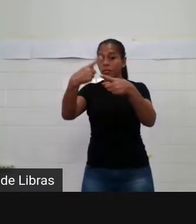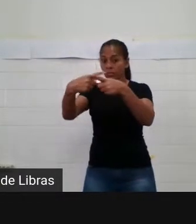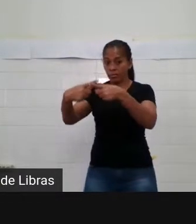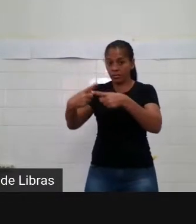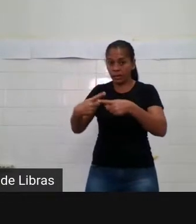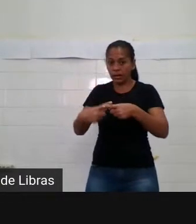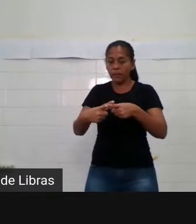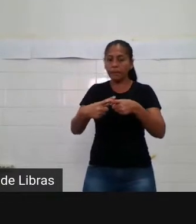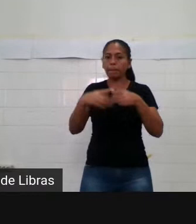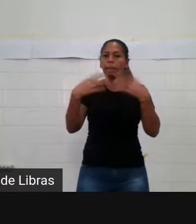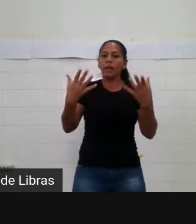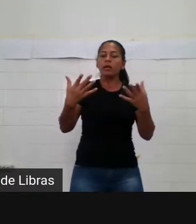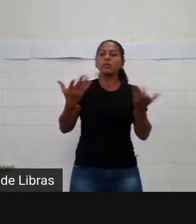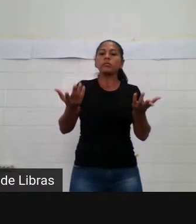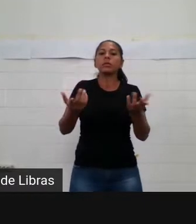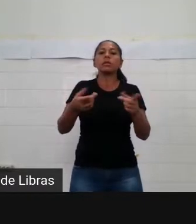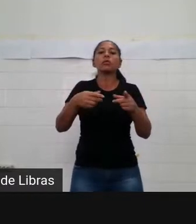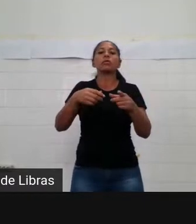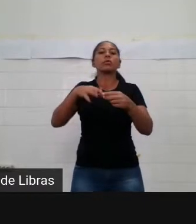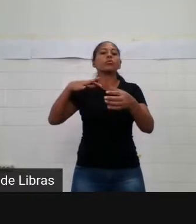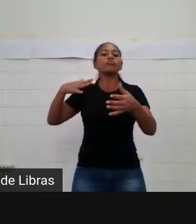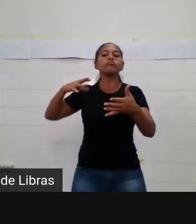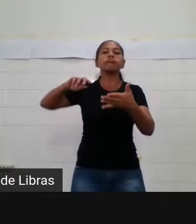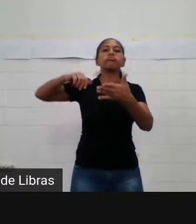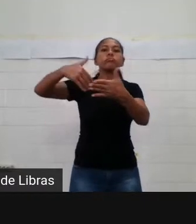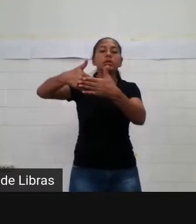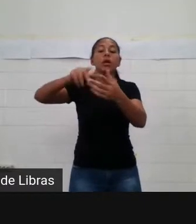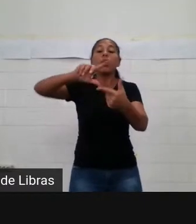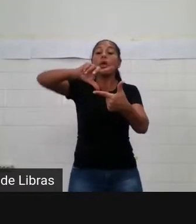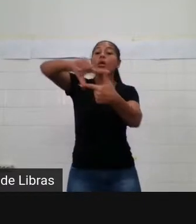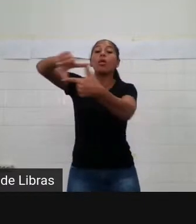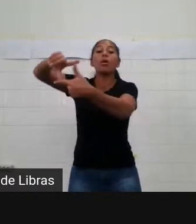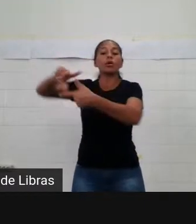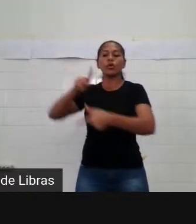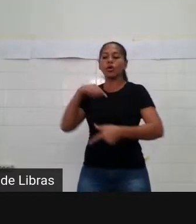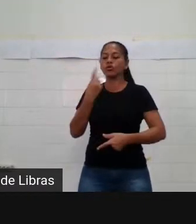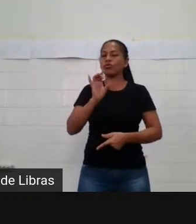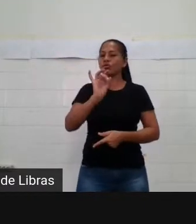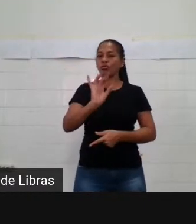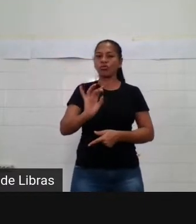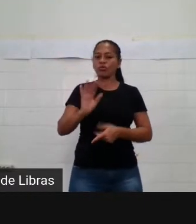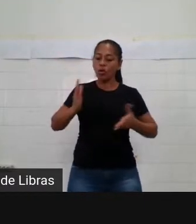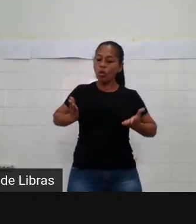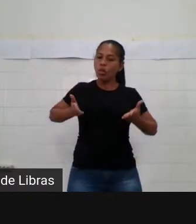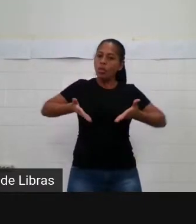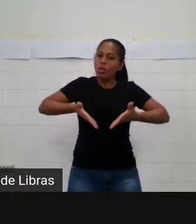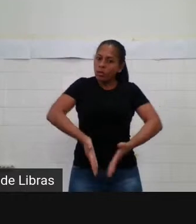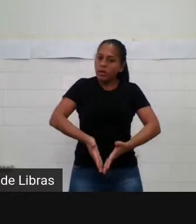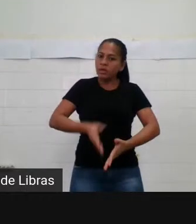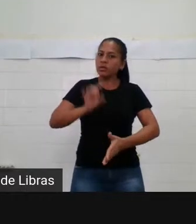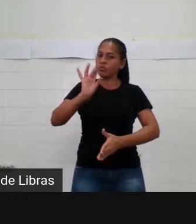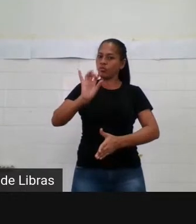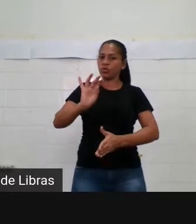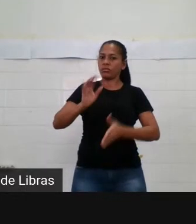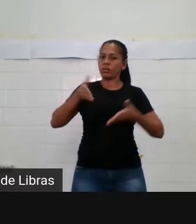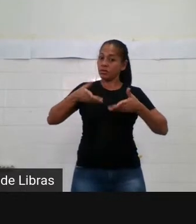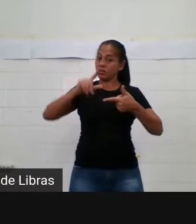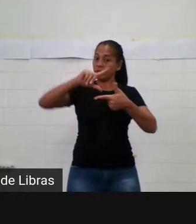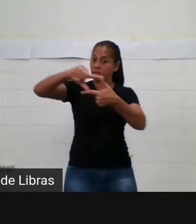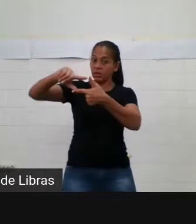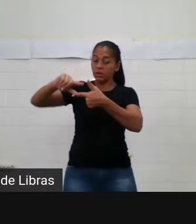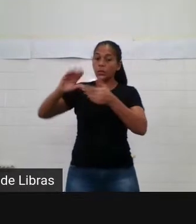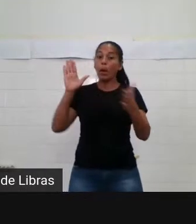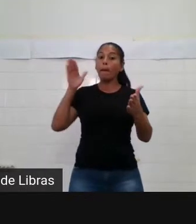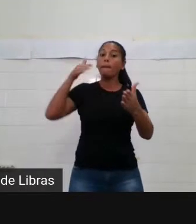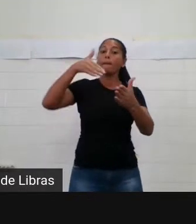uma determinada tradição, nós não nascemos nesta tradição, né, a partir de uma